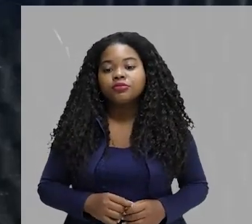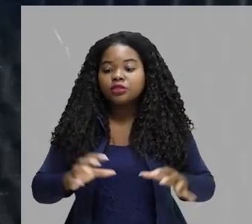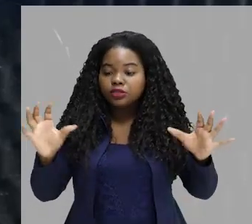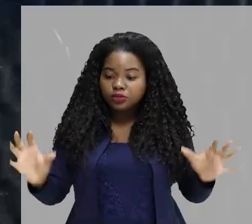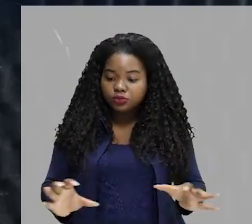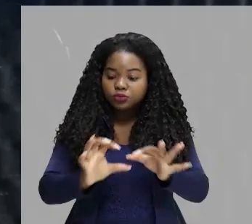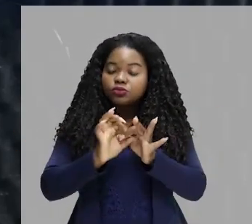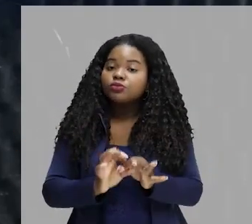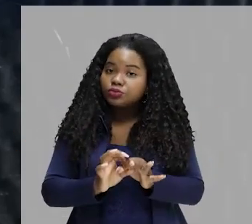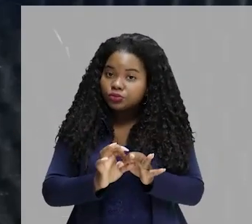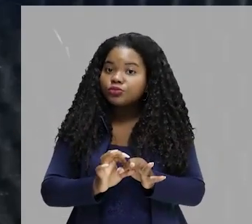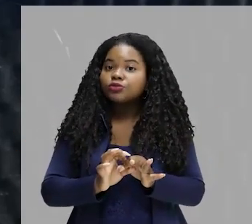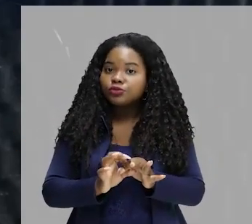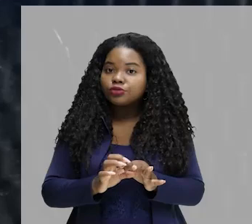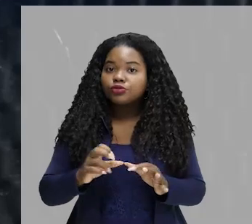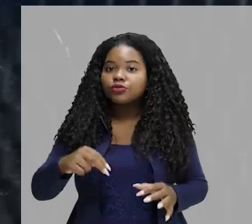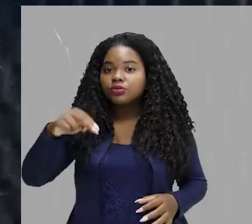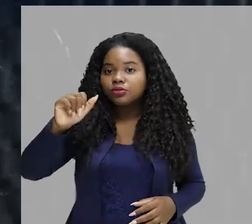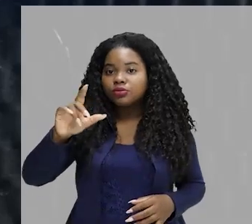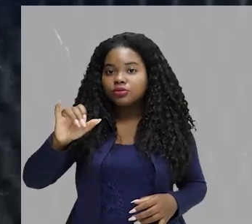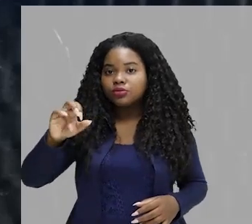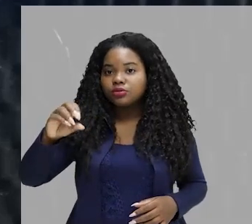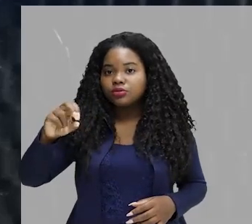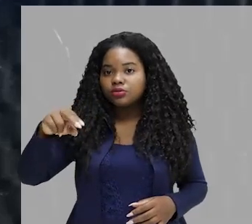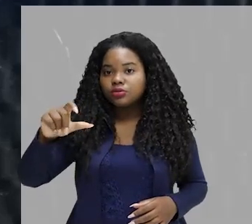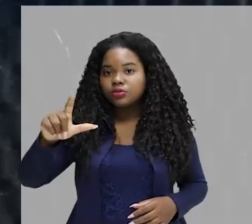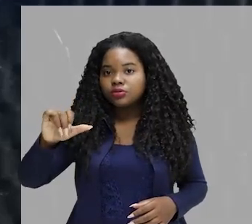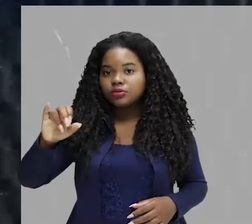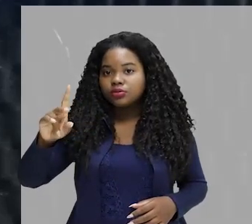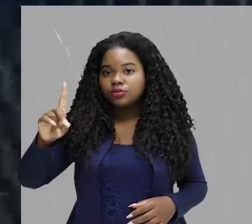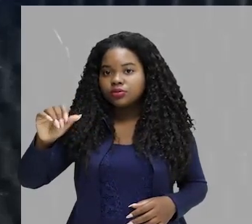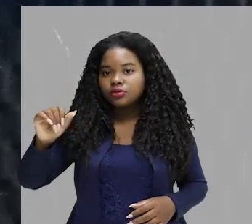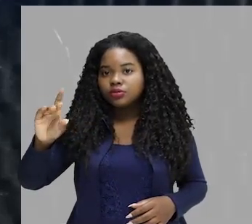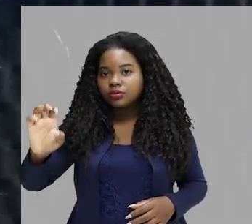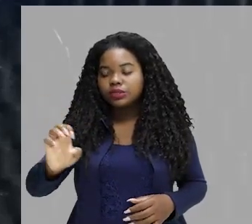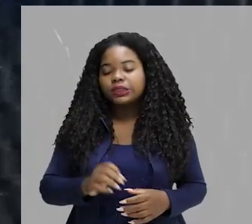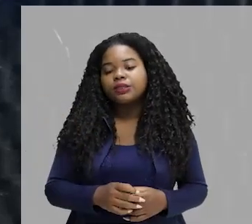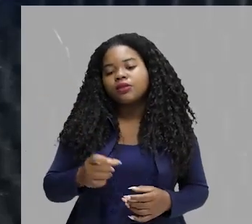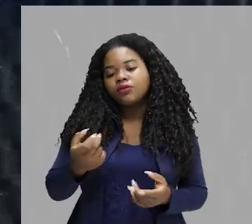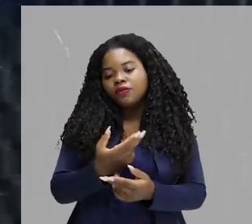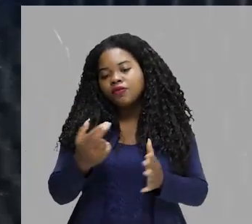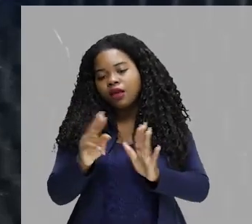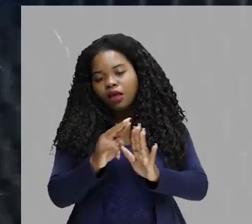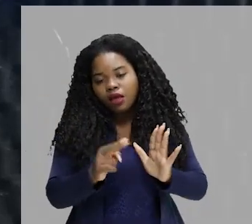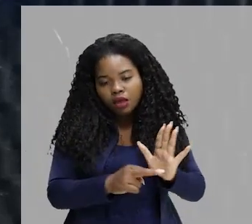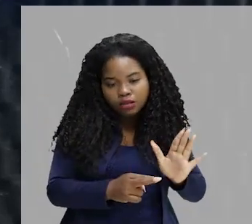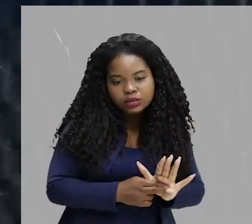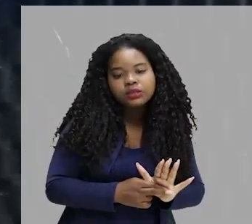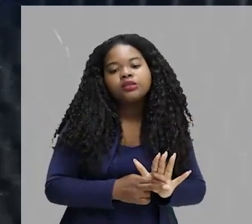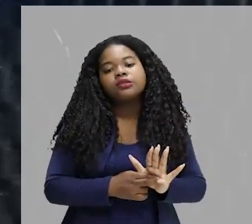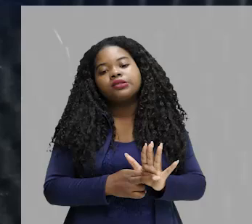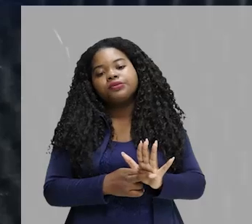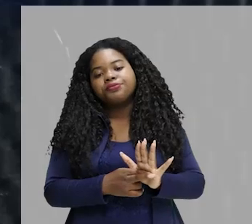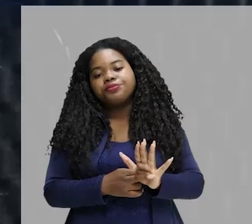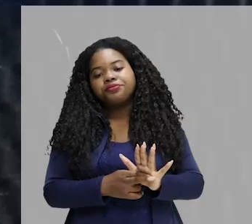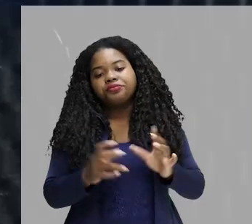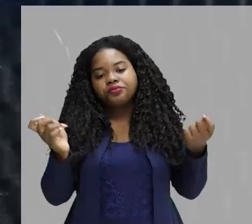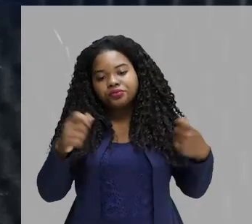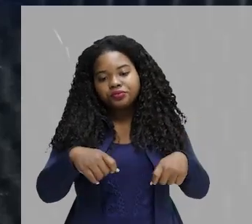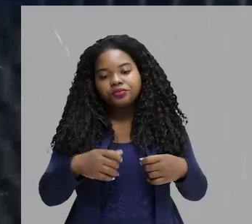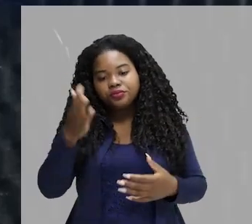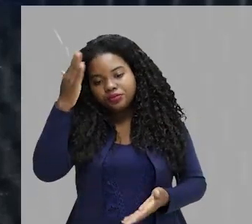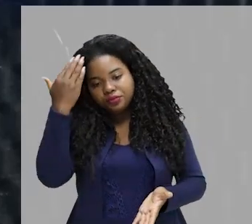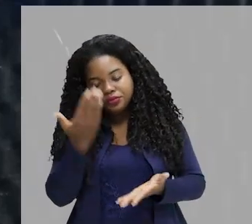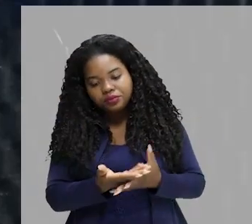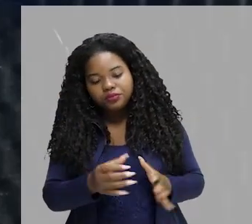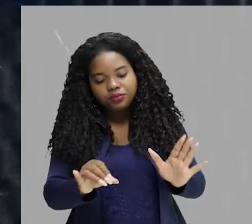une, enquanto nacionalidade, enquanto patriotismo. Então existem aí critérios diversos que fazem com que a gente assuma identidades